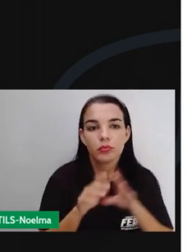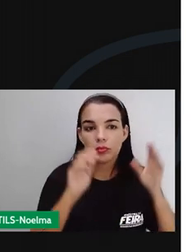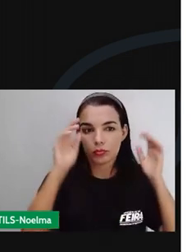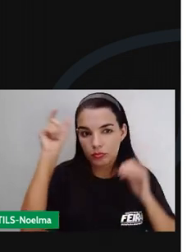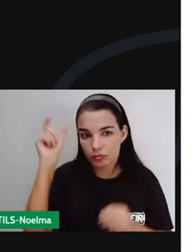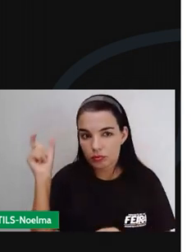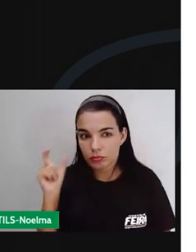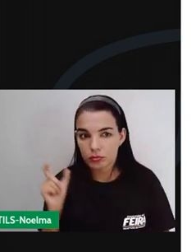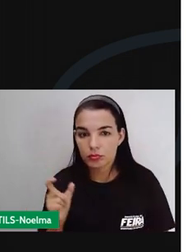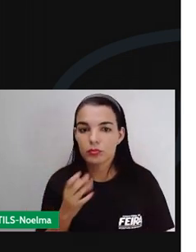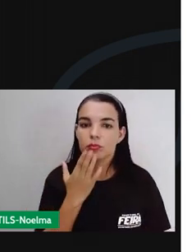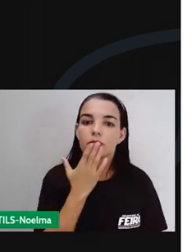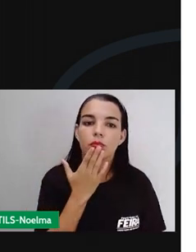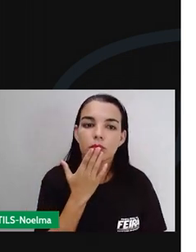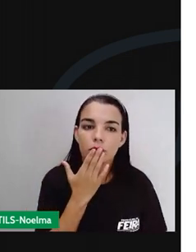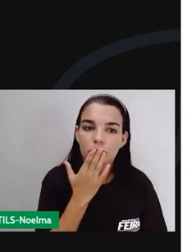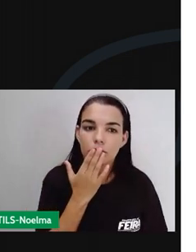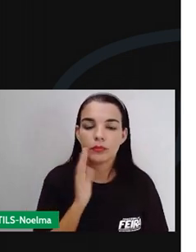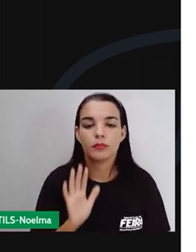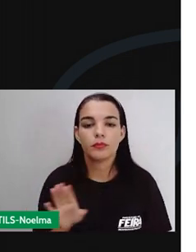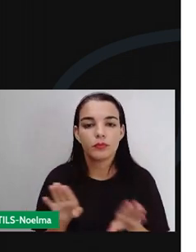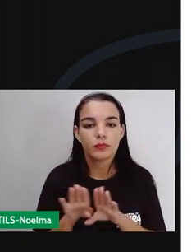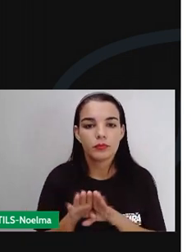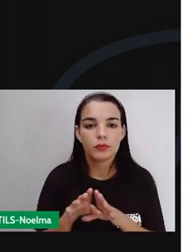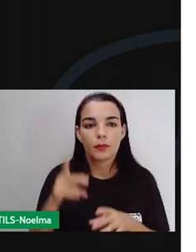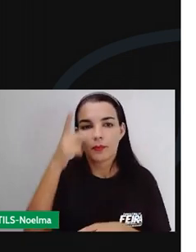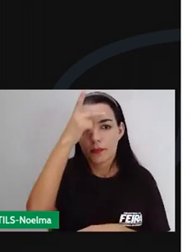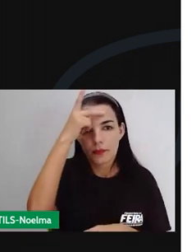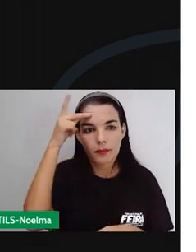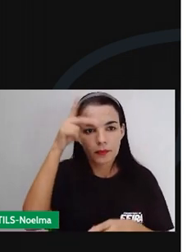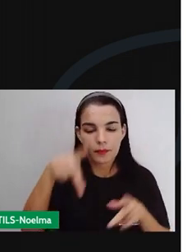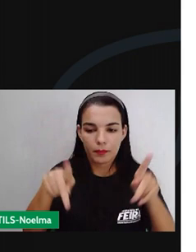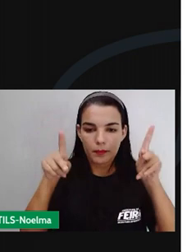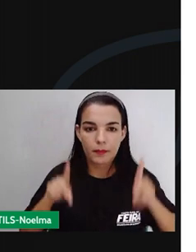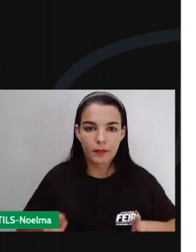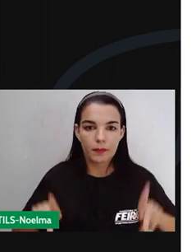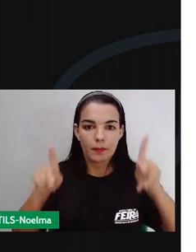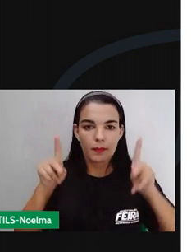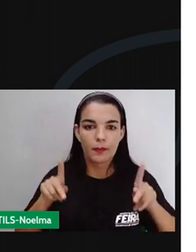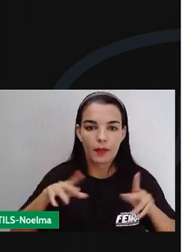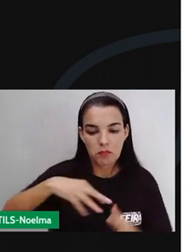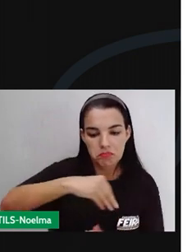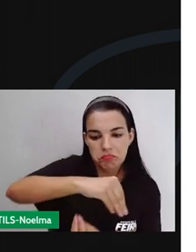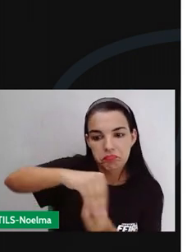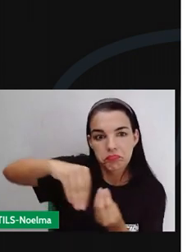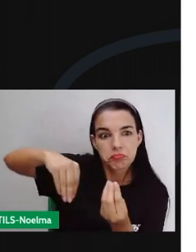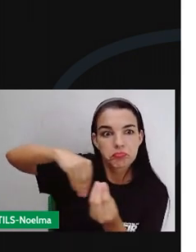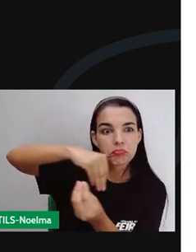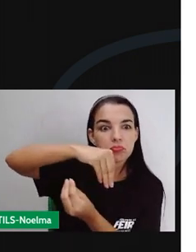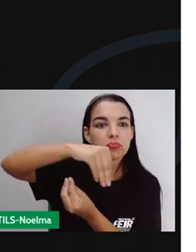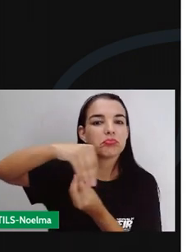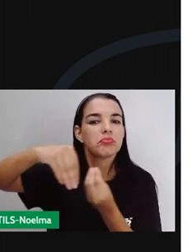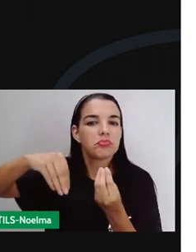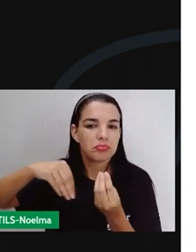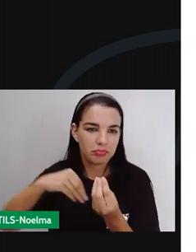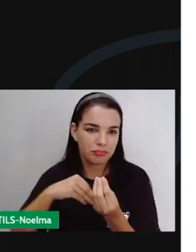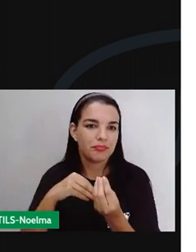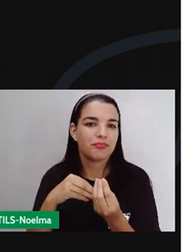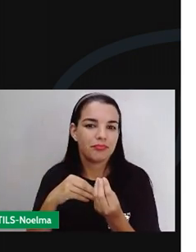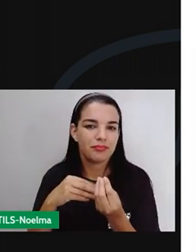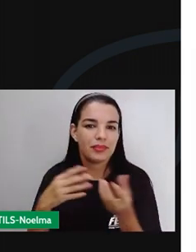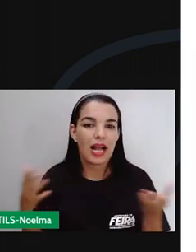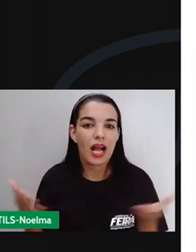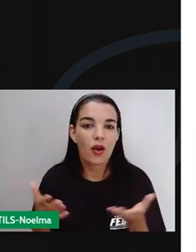É até por isso que a população brasileira costuma ser classificada como multirracial. Atualmente, o povo